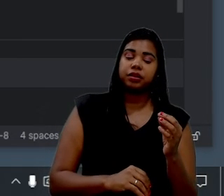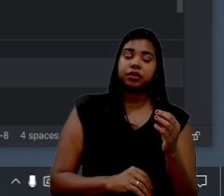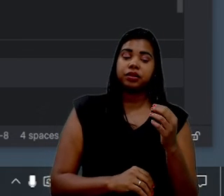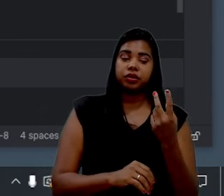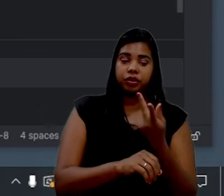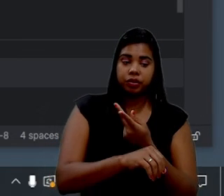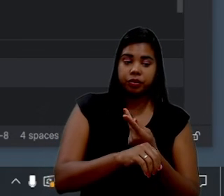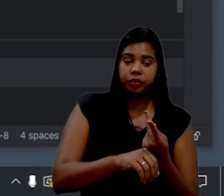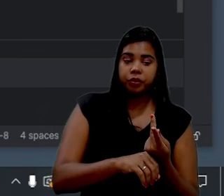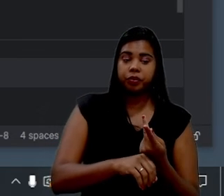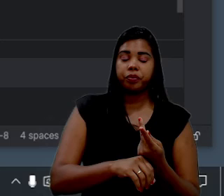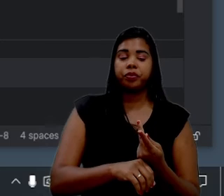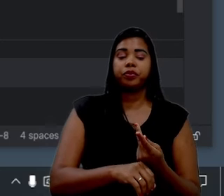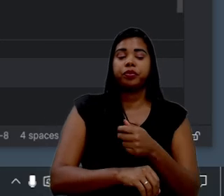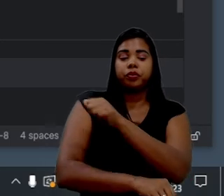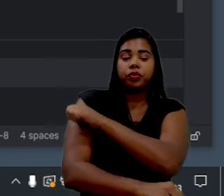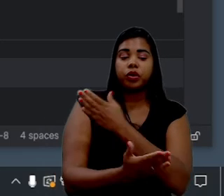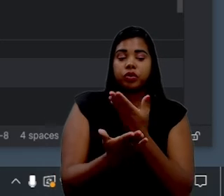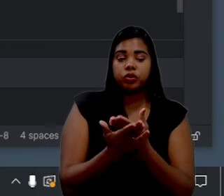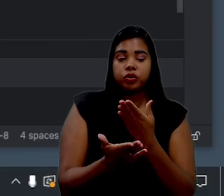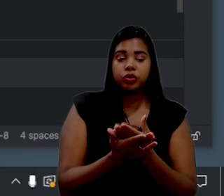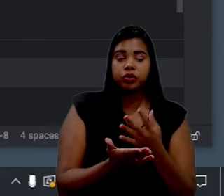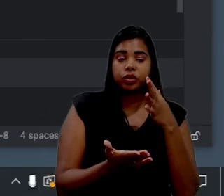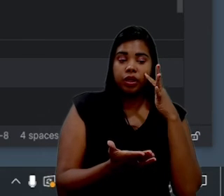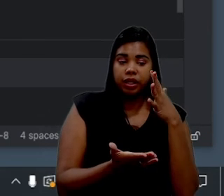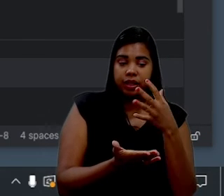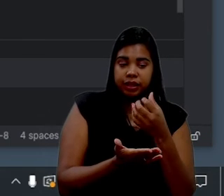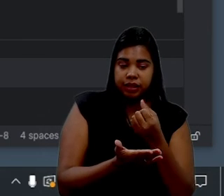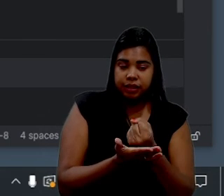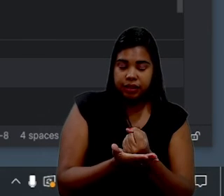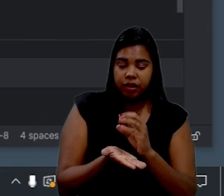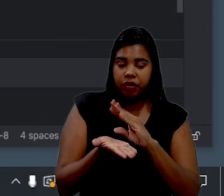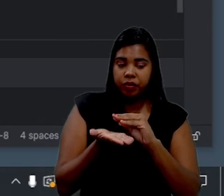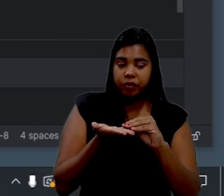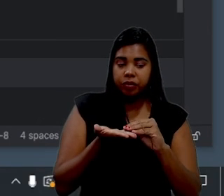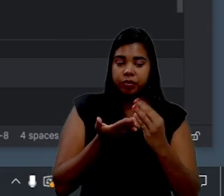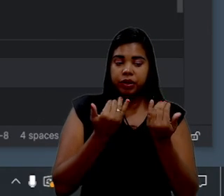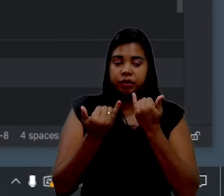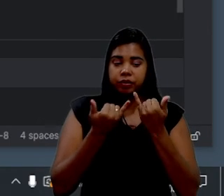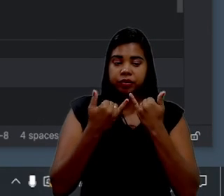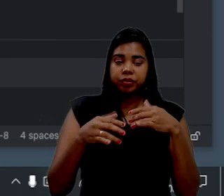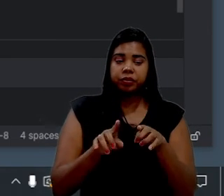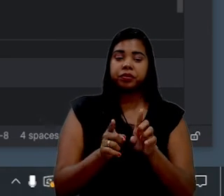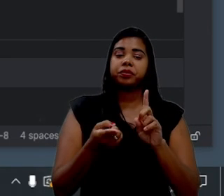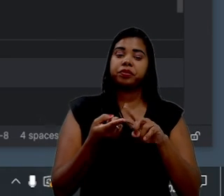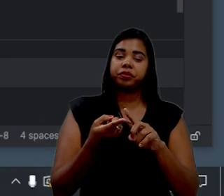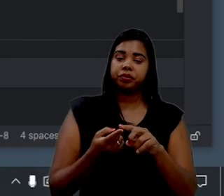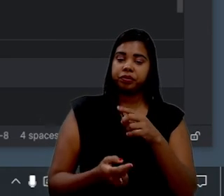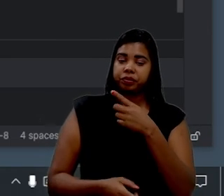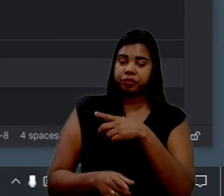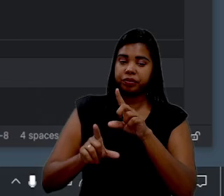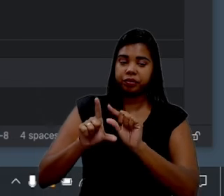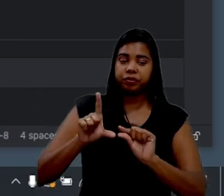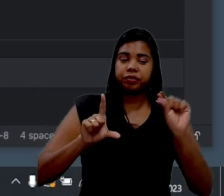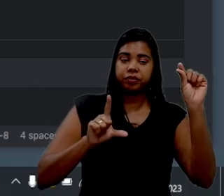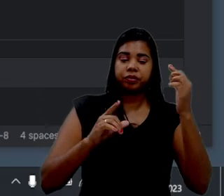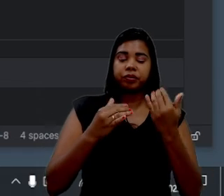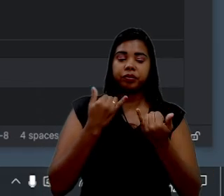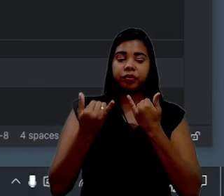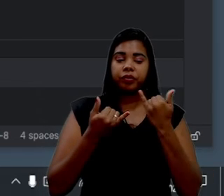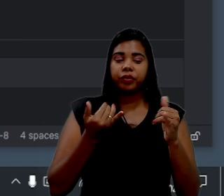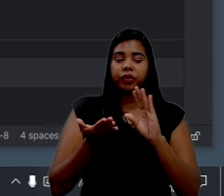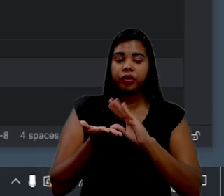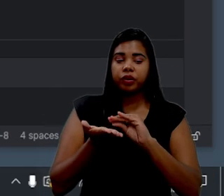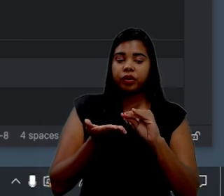estudante, form.save, ele salva os dados no banco de dados, tá? E, né, pega as informações do